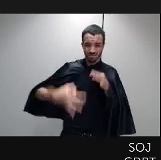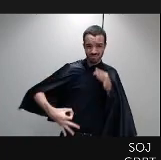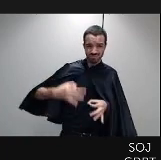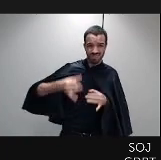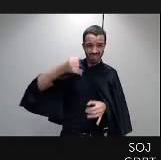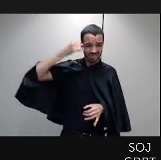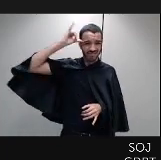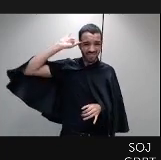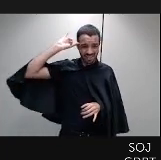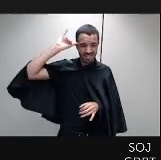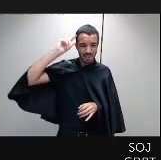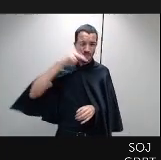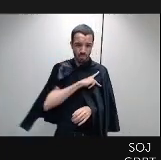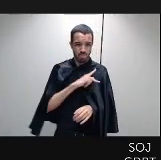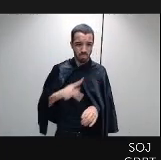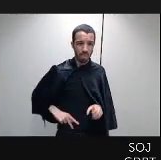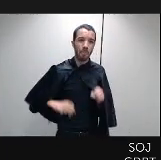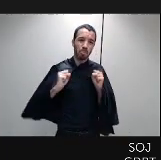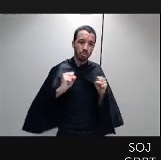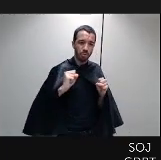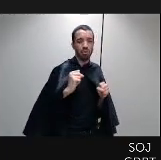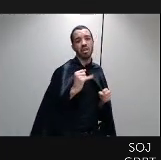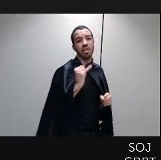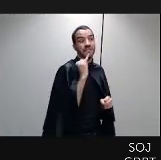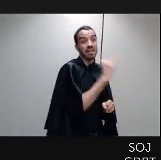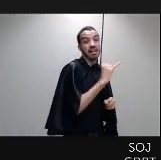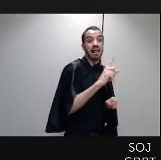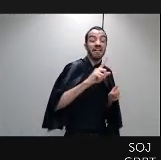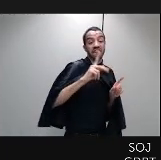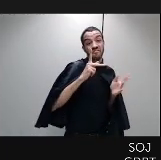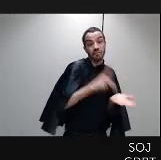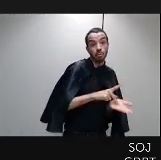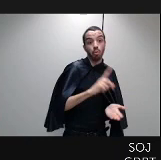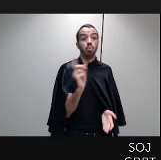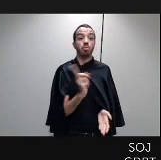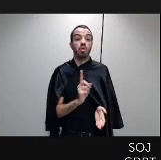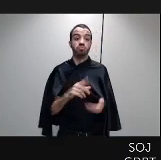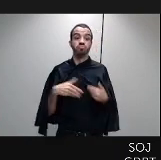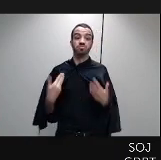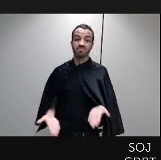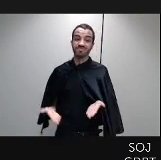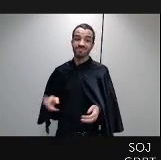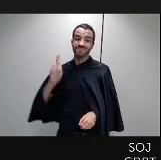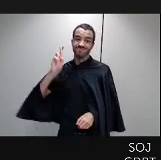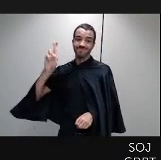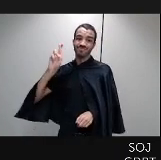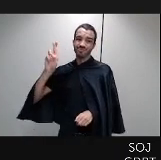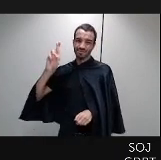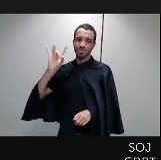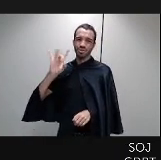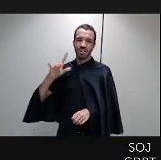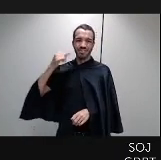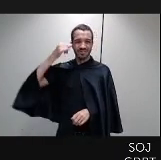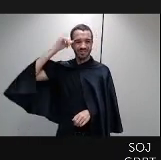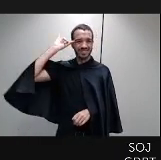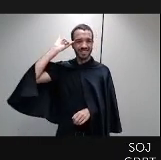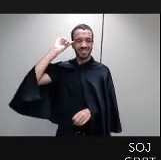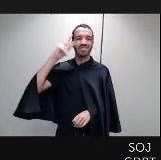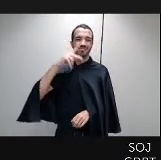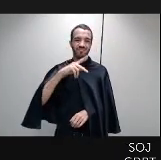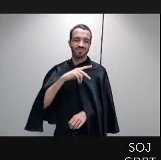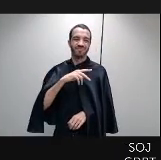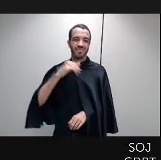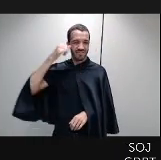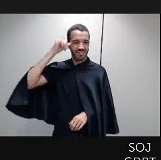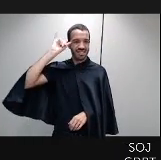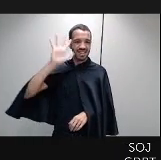não goza de garantia Então abre o Nacional a possibilidade de habilitar o seu crédito em juízo